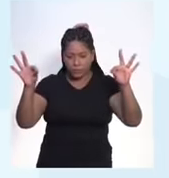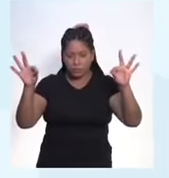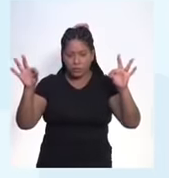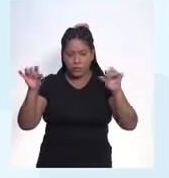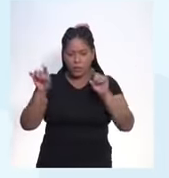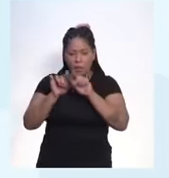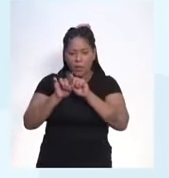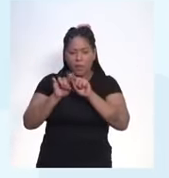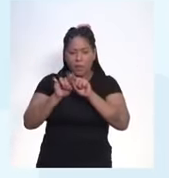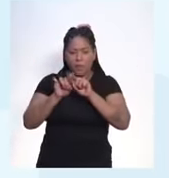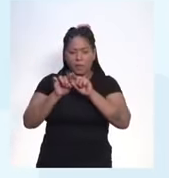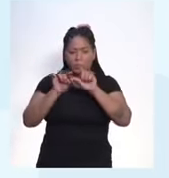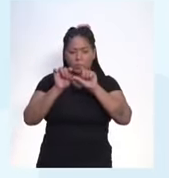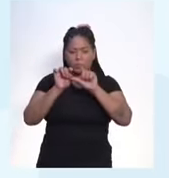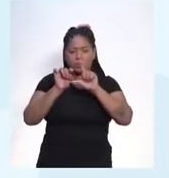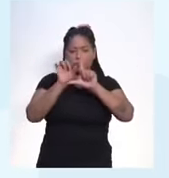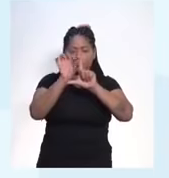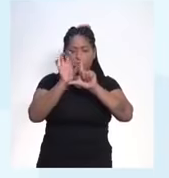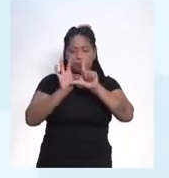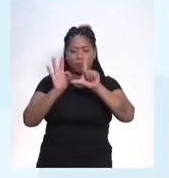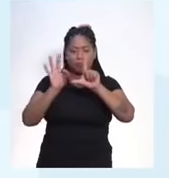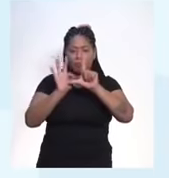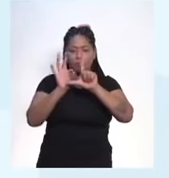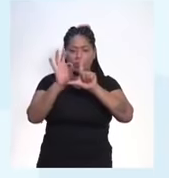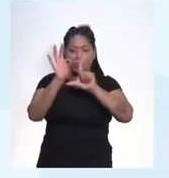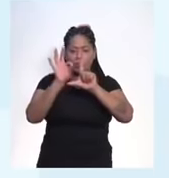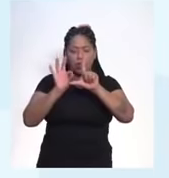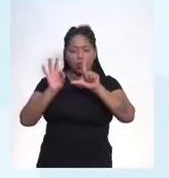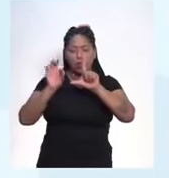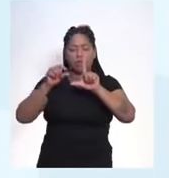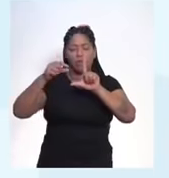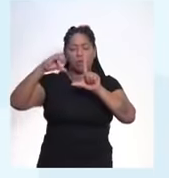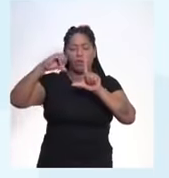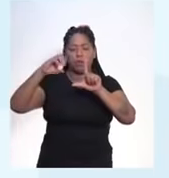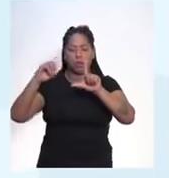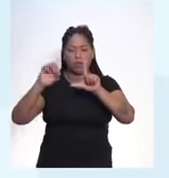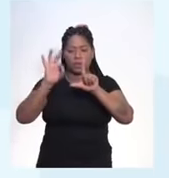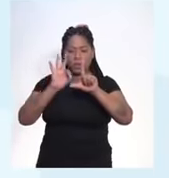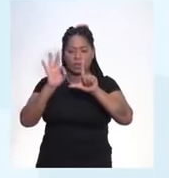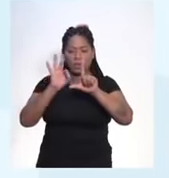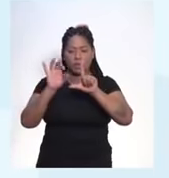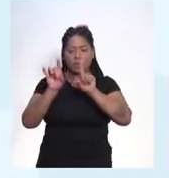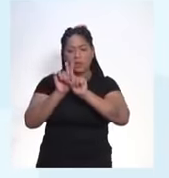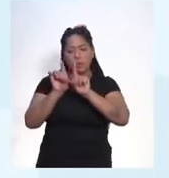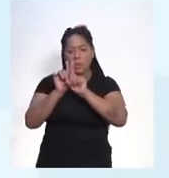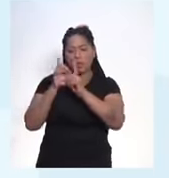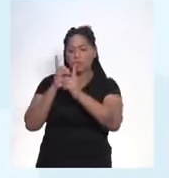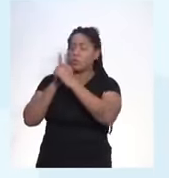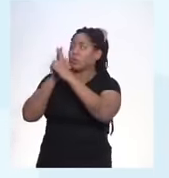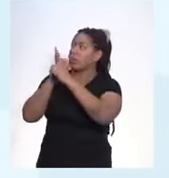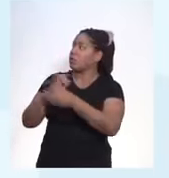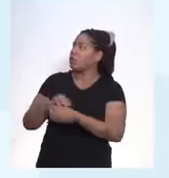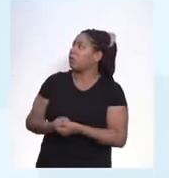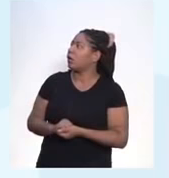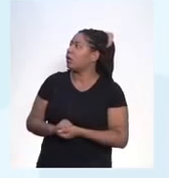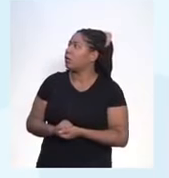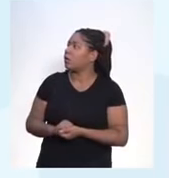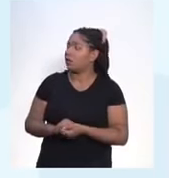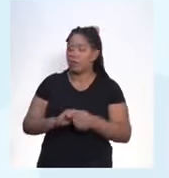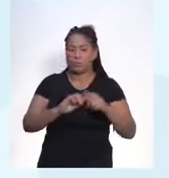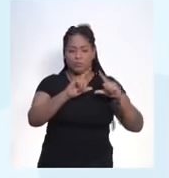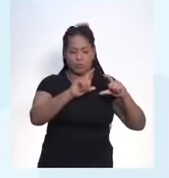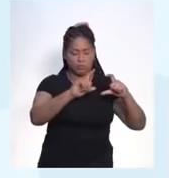90° aí em uma das bom então esse trapézio aí é o que eu consigo localizar como esse quadrilátero que se